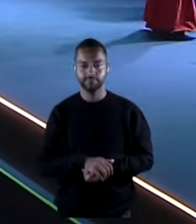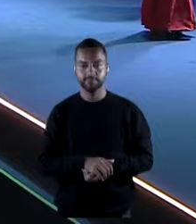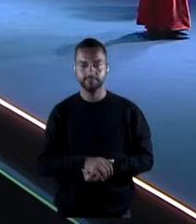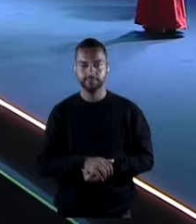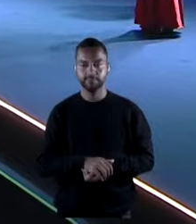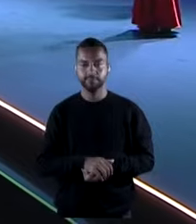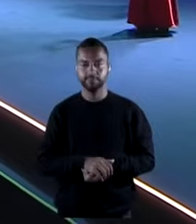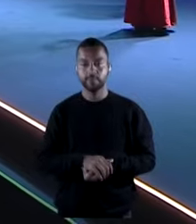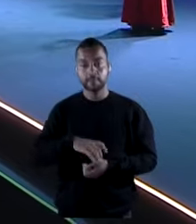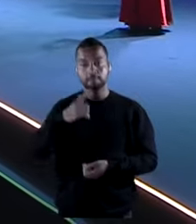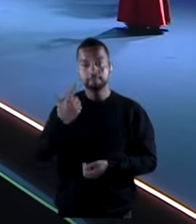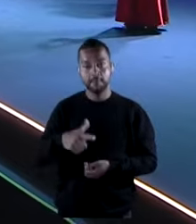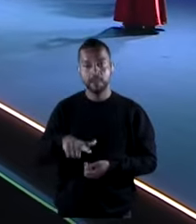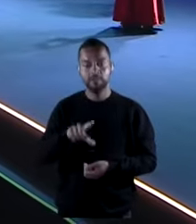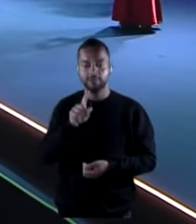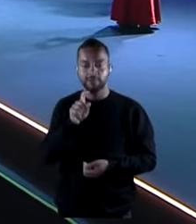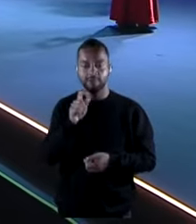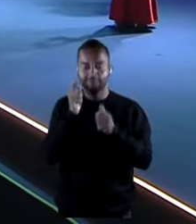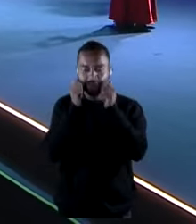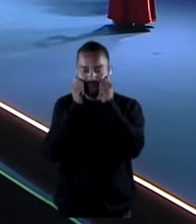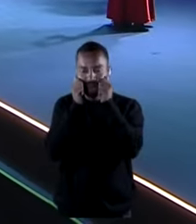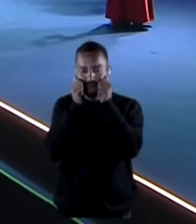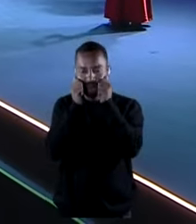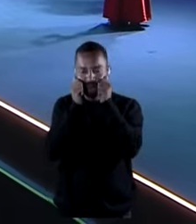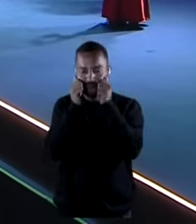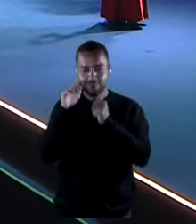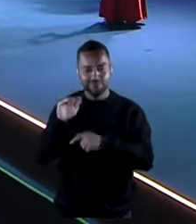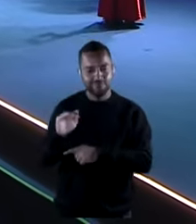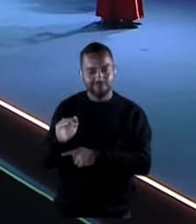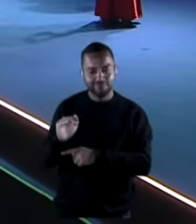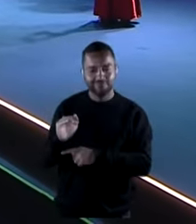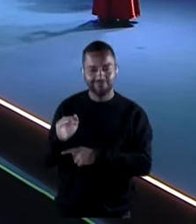Com mais uma dose de fofura.